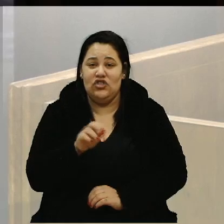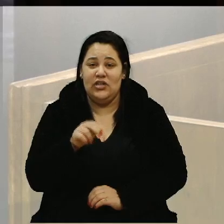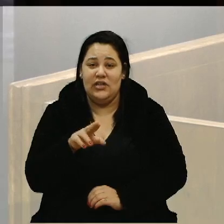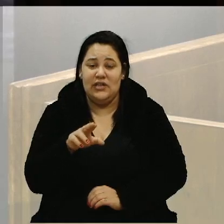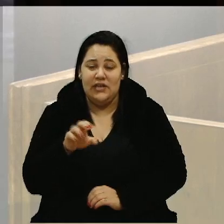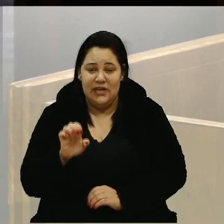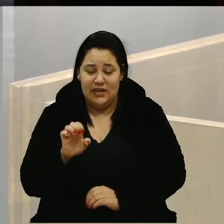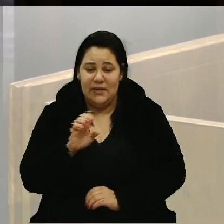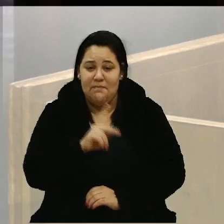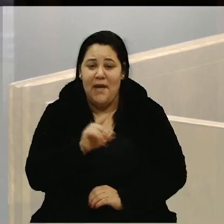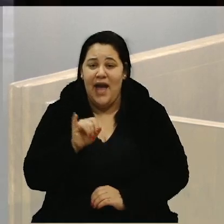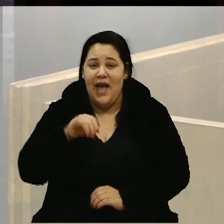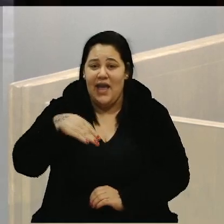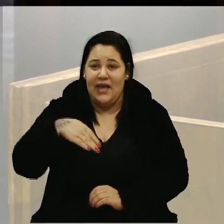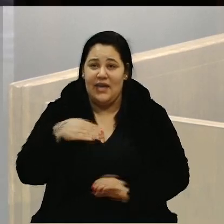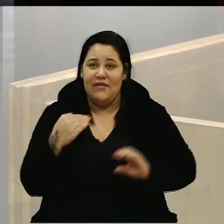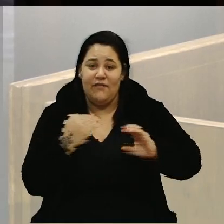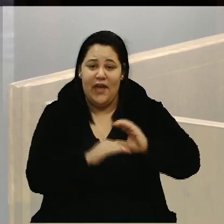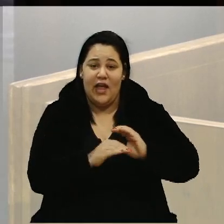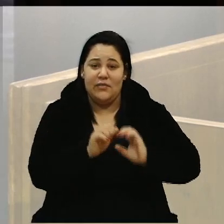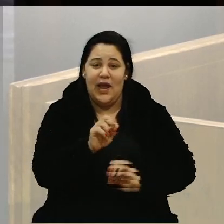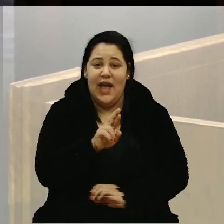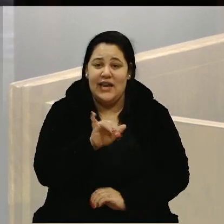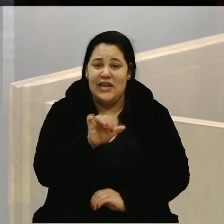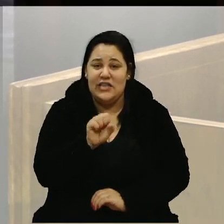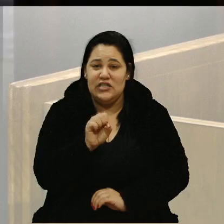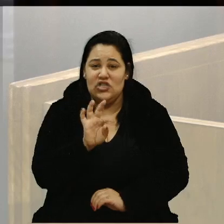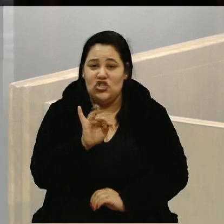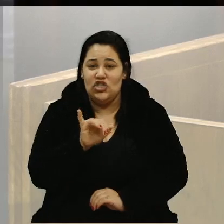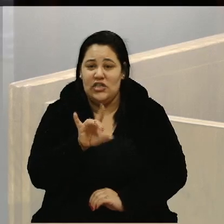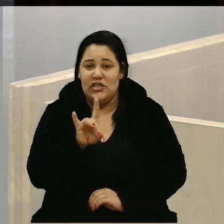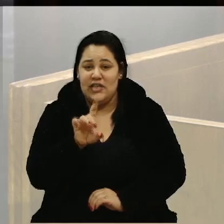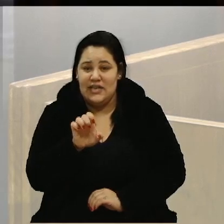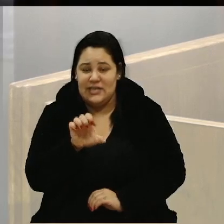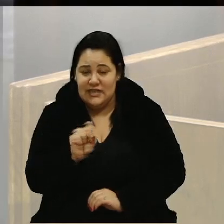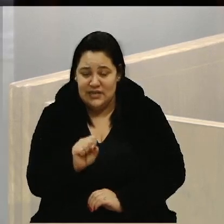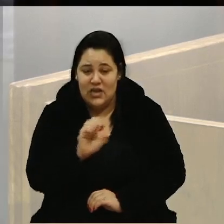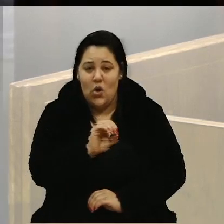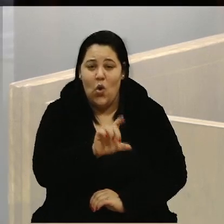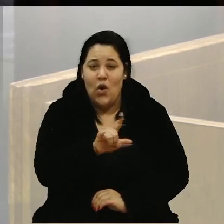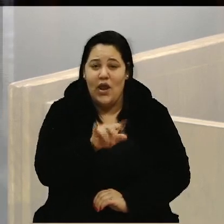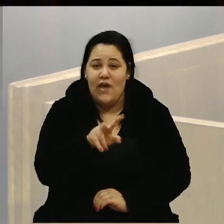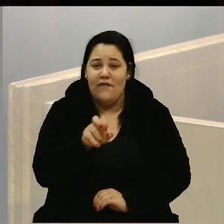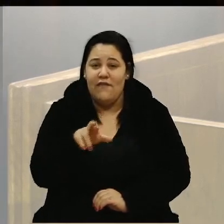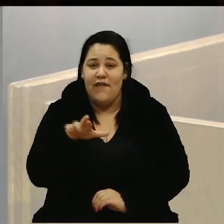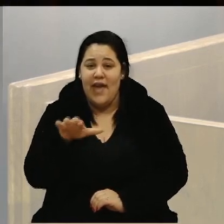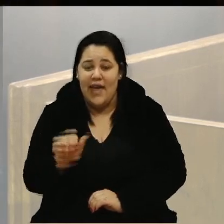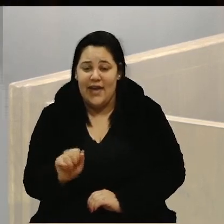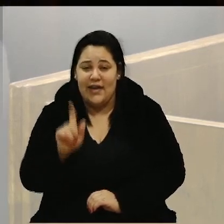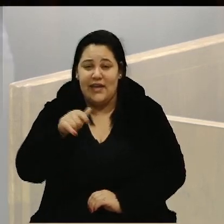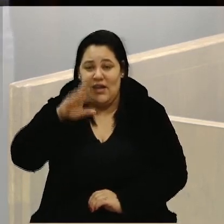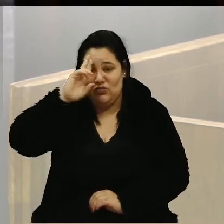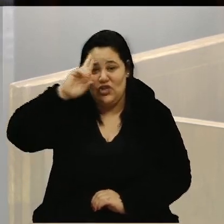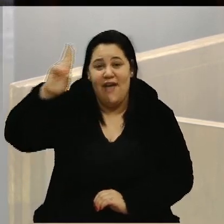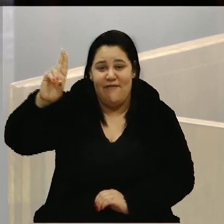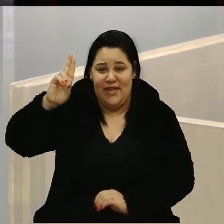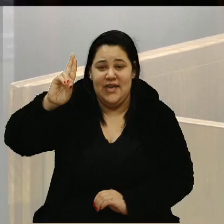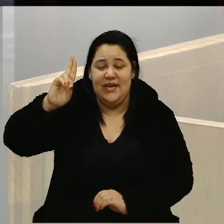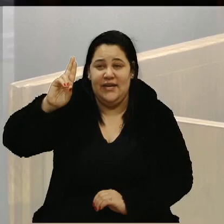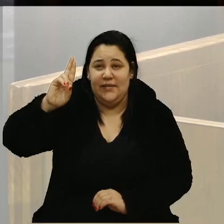Bandeira, ao senhor Aristides Oliveira, que então era o diretor